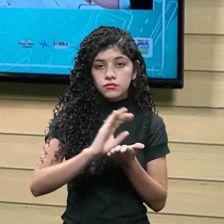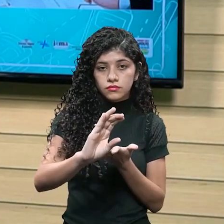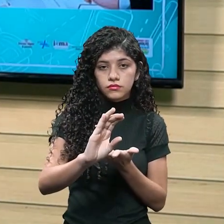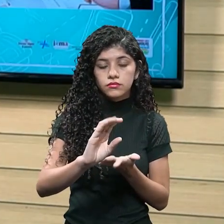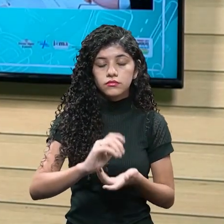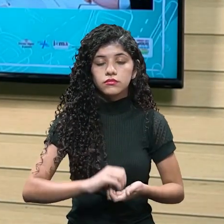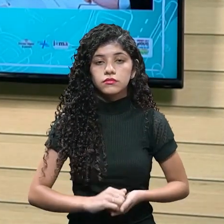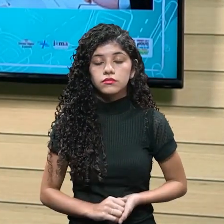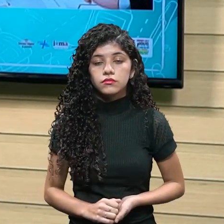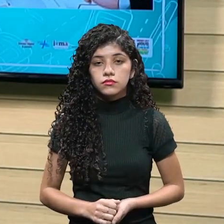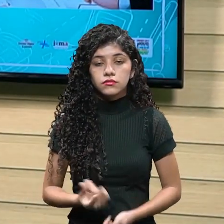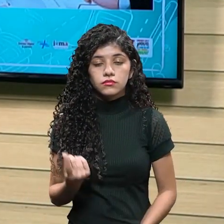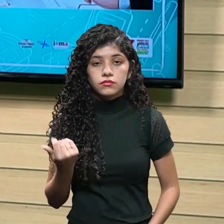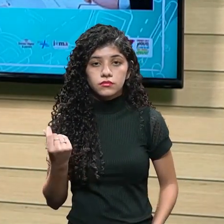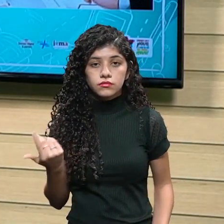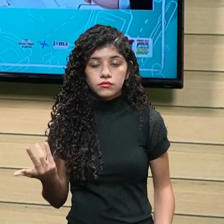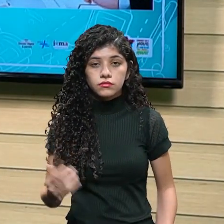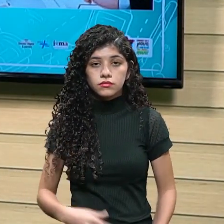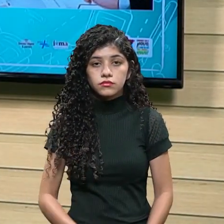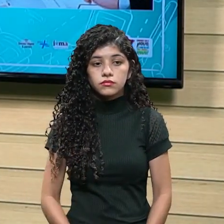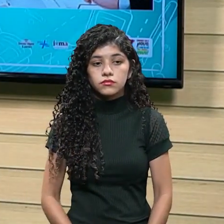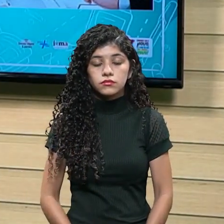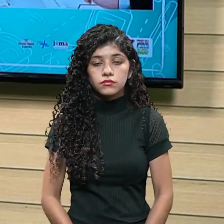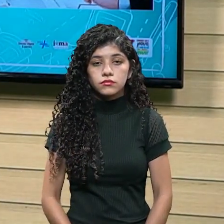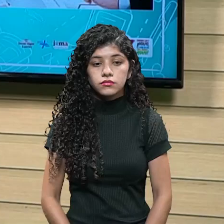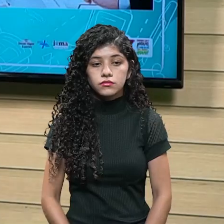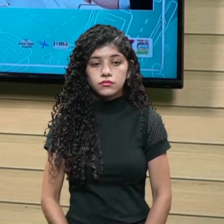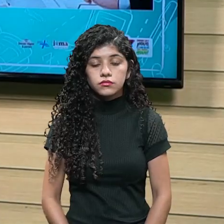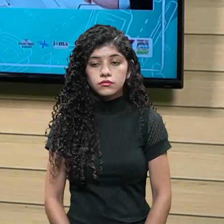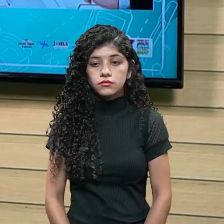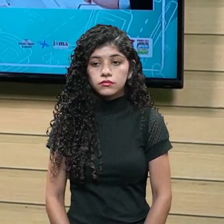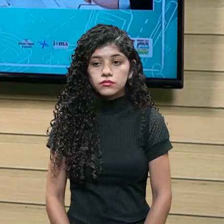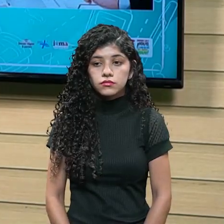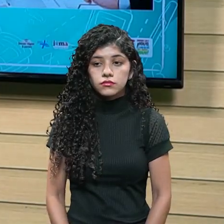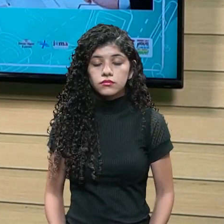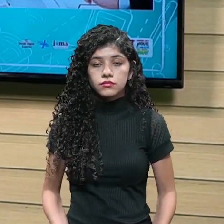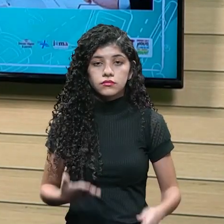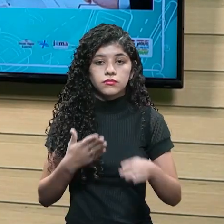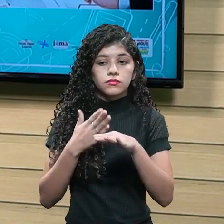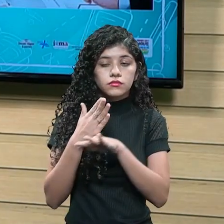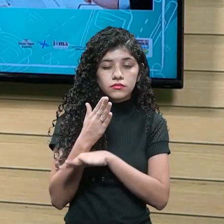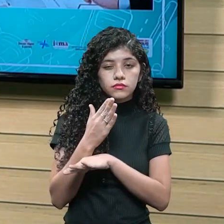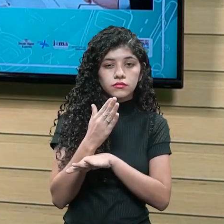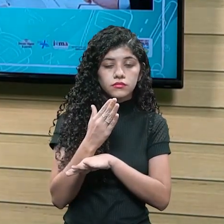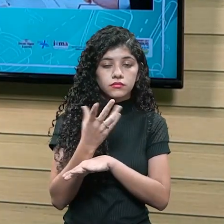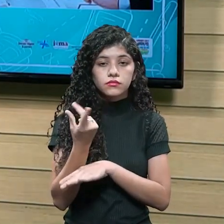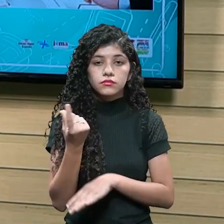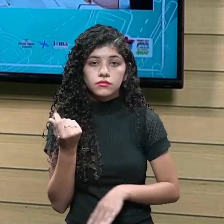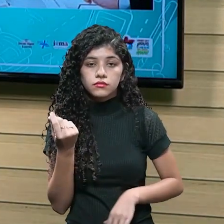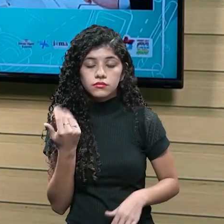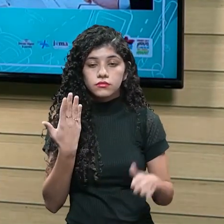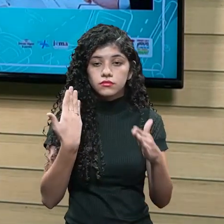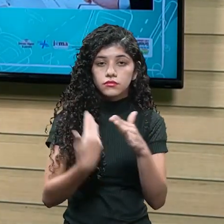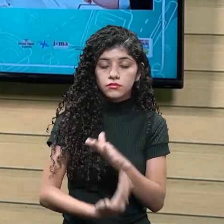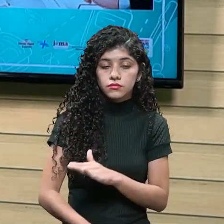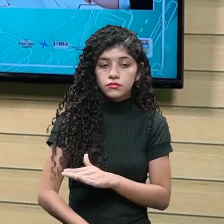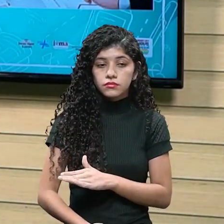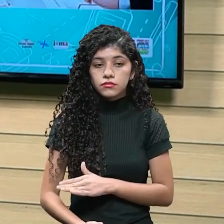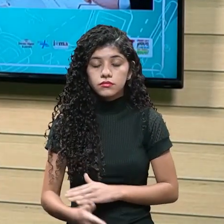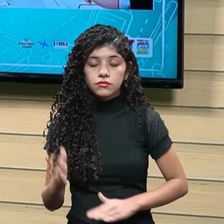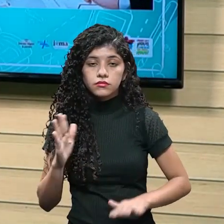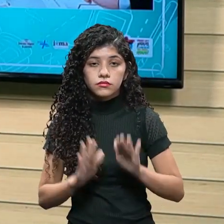gasto, de dinheiro. E tanto essa entrada de dinheiro, esse ingresso, como esse